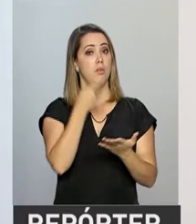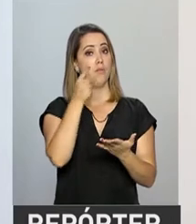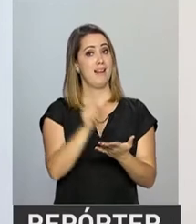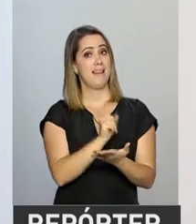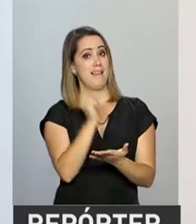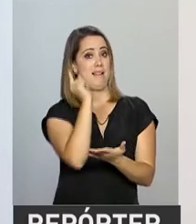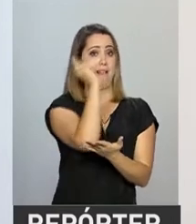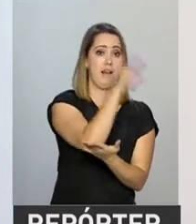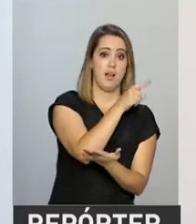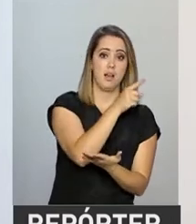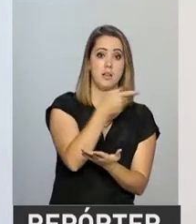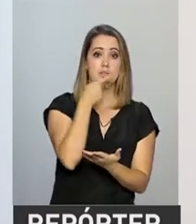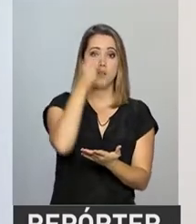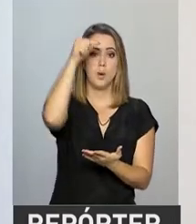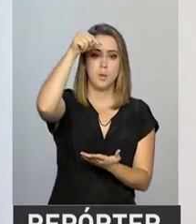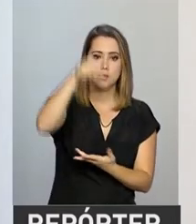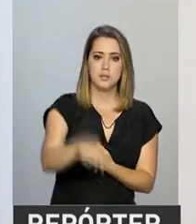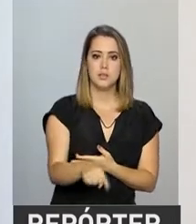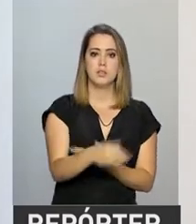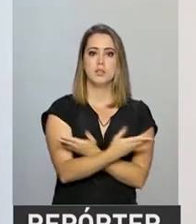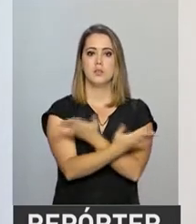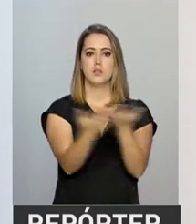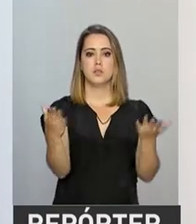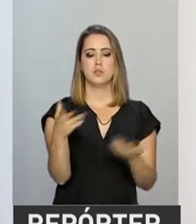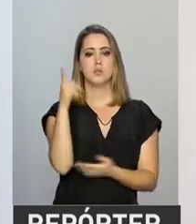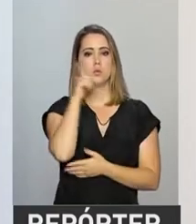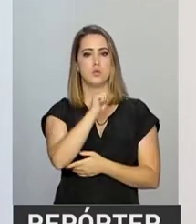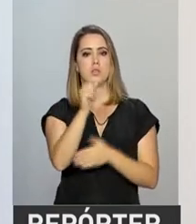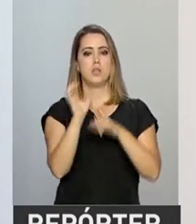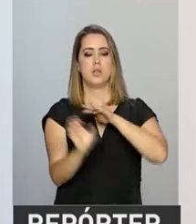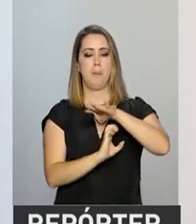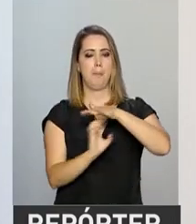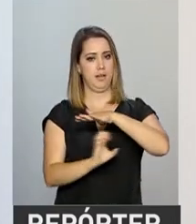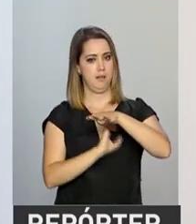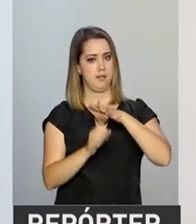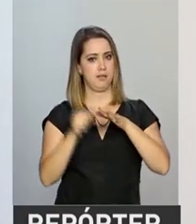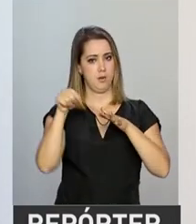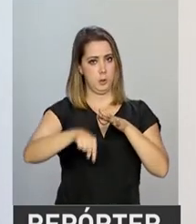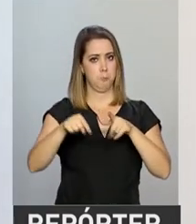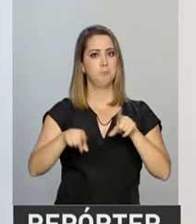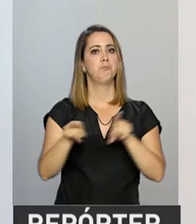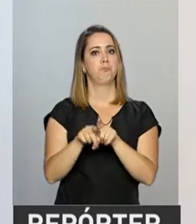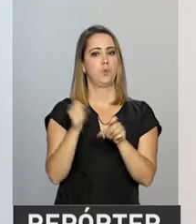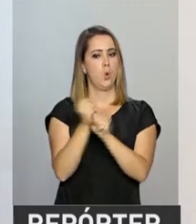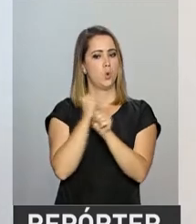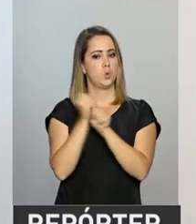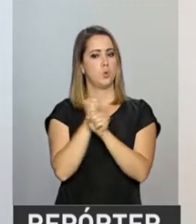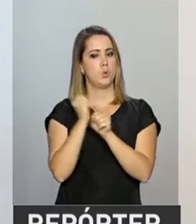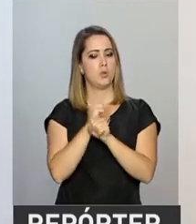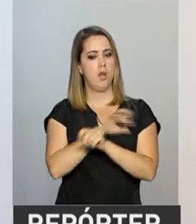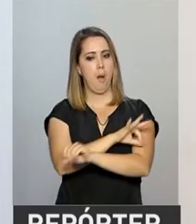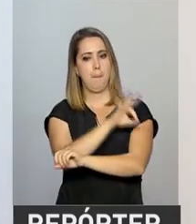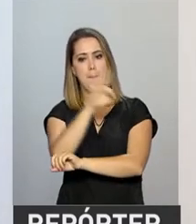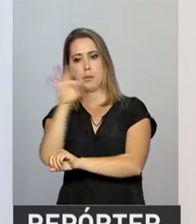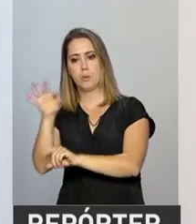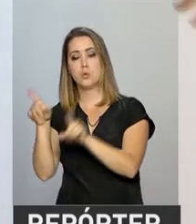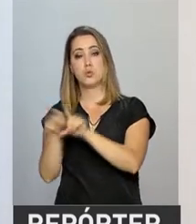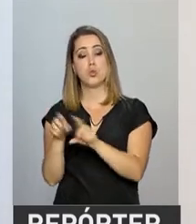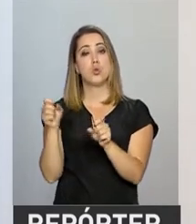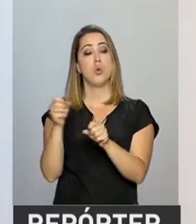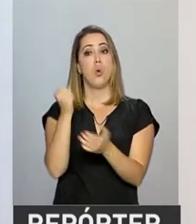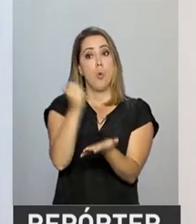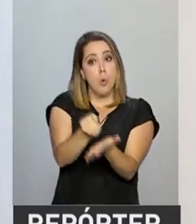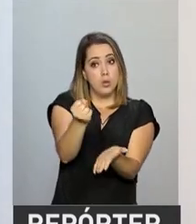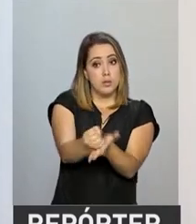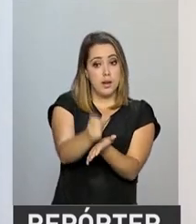rápido e digo aqui digo aos que eles ganharam a concorrência que vão construir a ponte contratem o